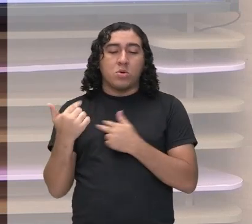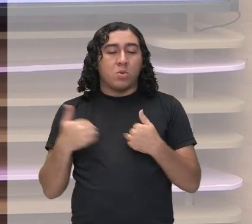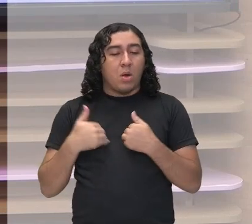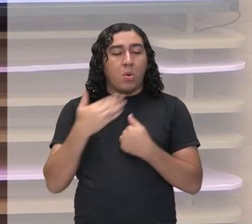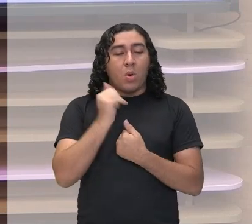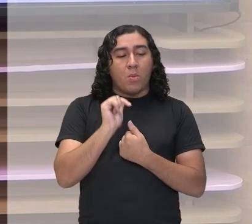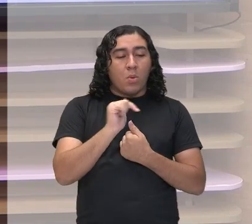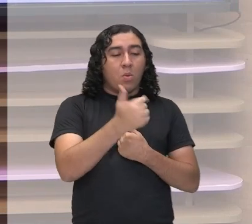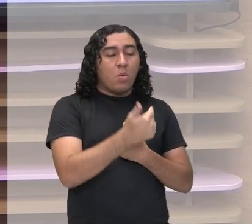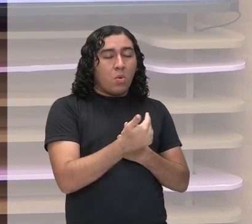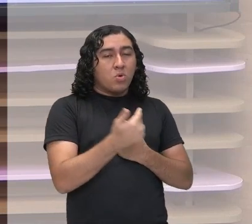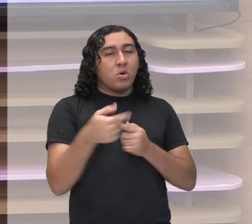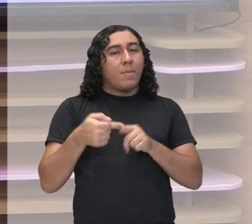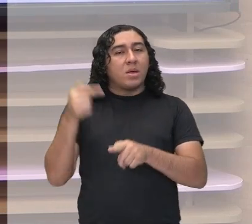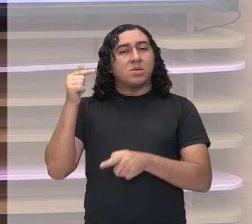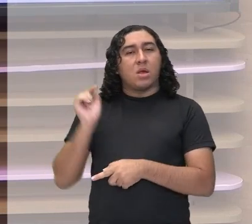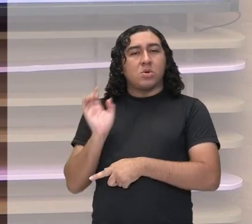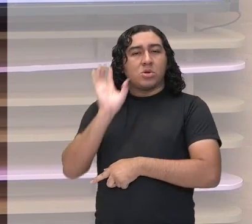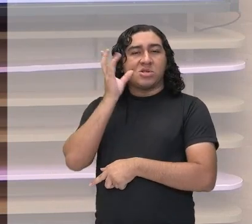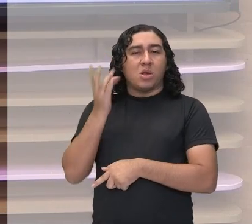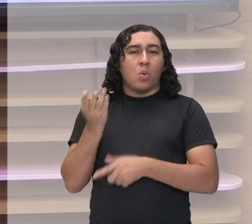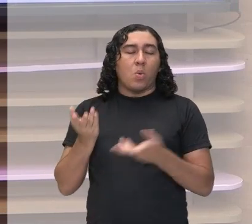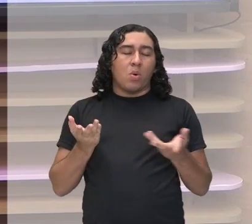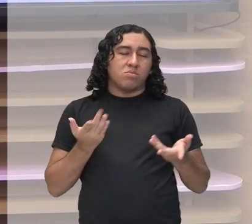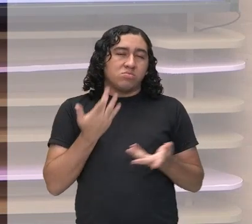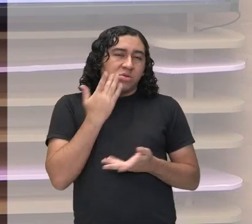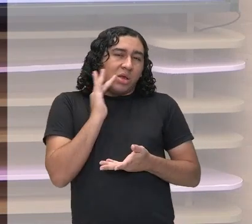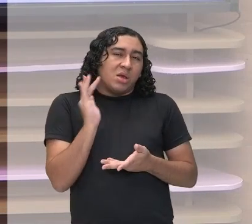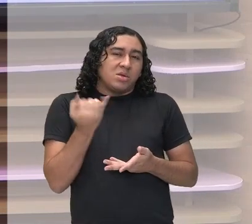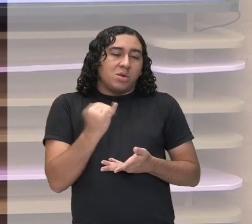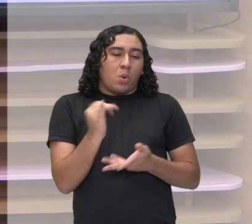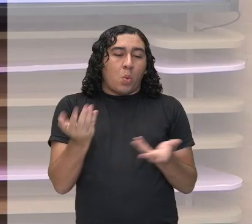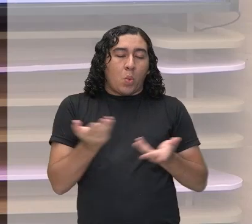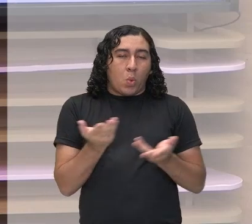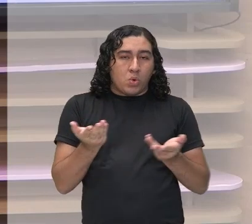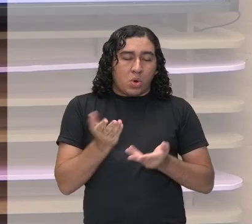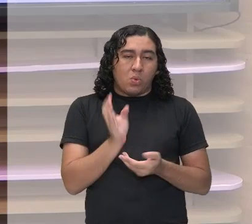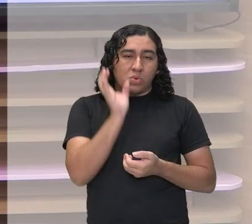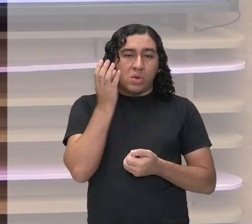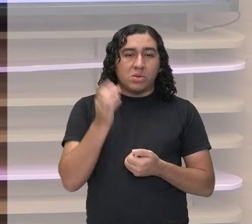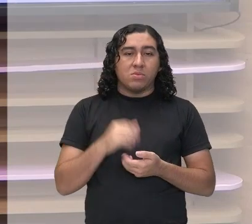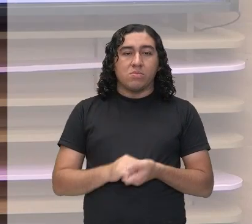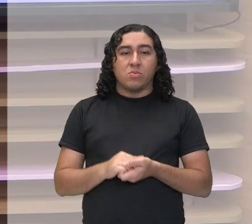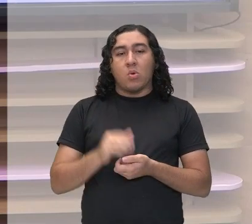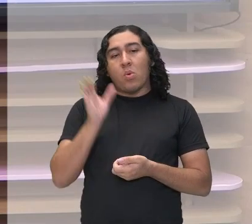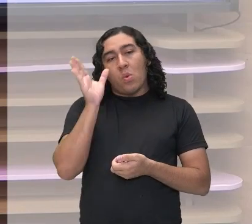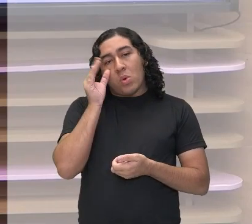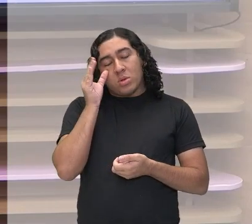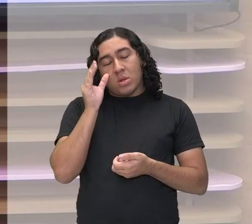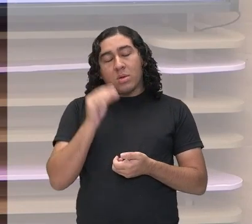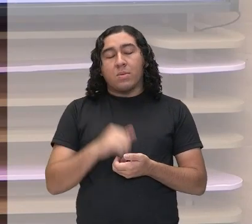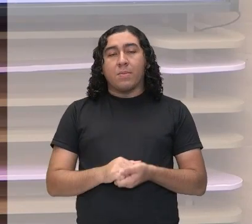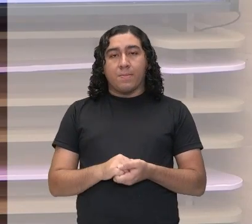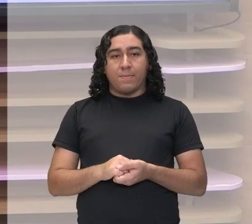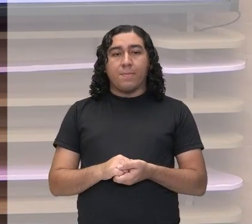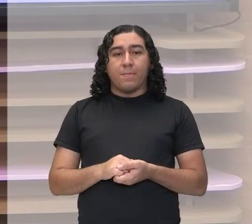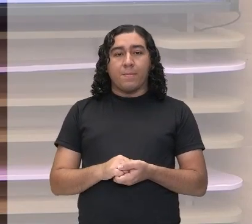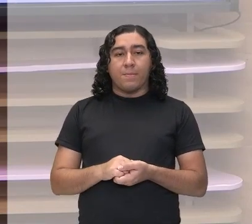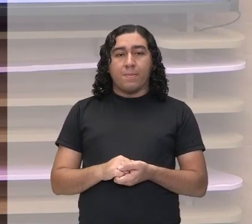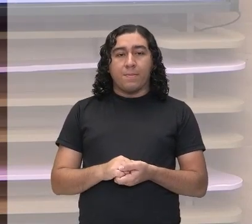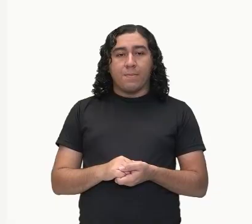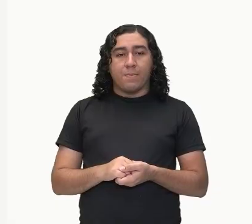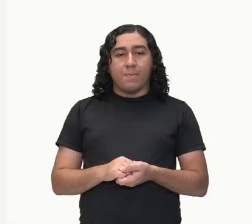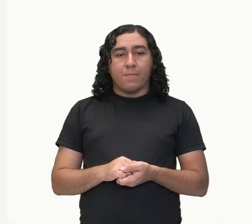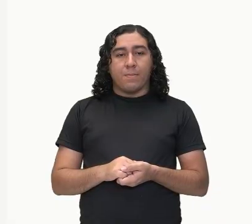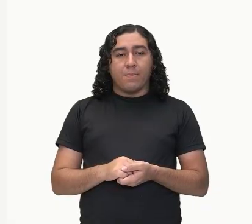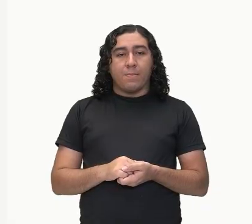que ocorreu no passado, não sei se ainda ocorre, né, mas por curiosidade aí, fazendo essa colocação para vocês. E vamos